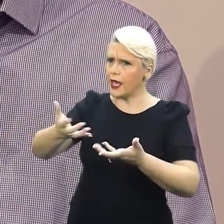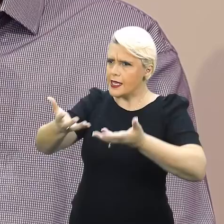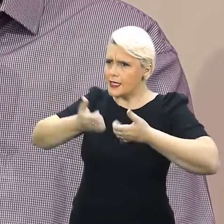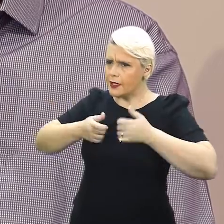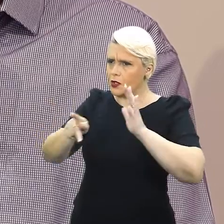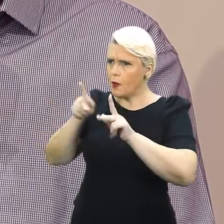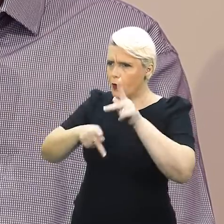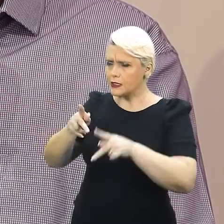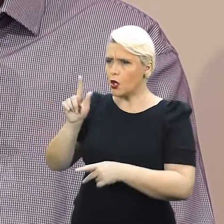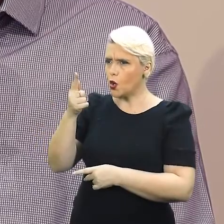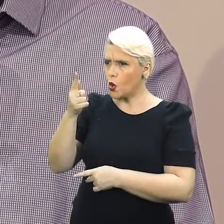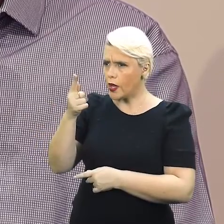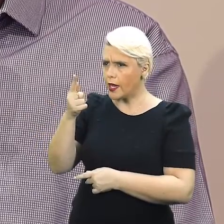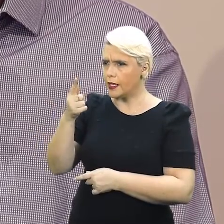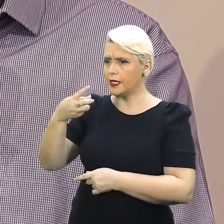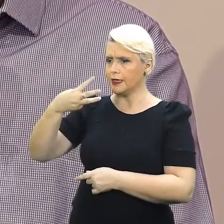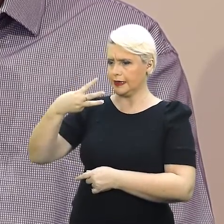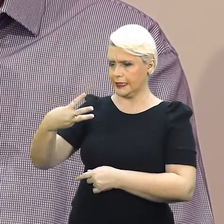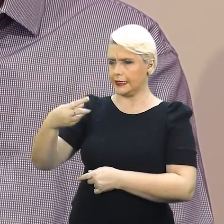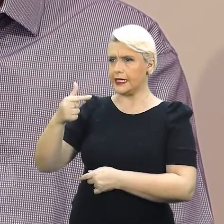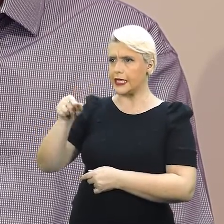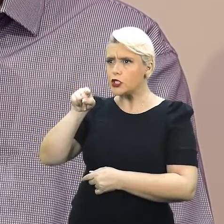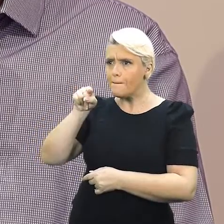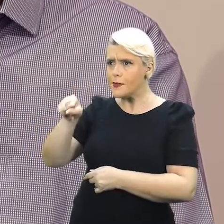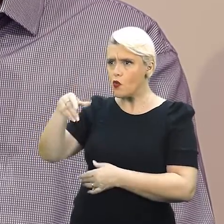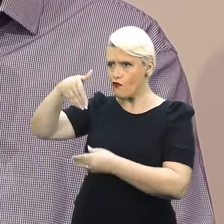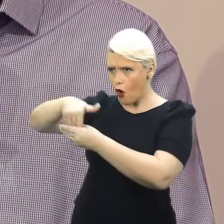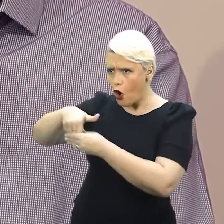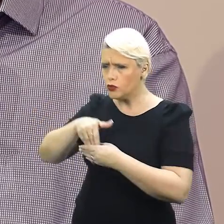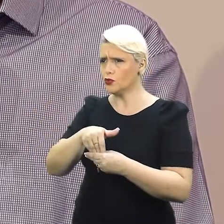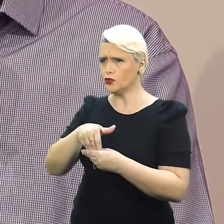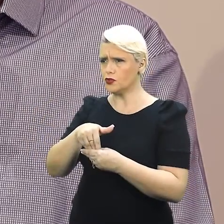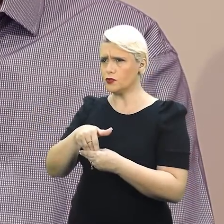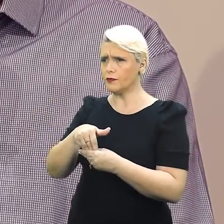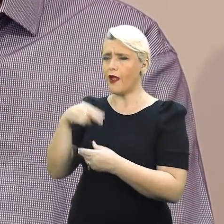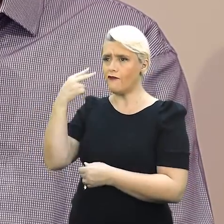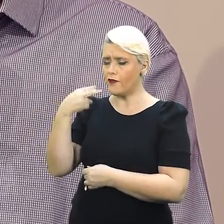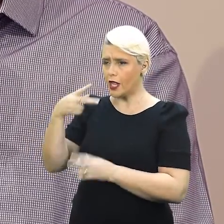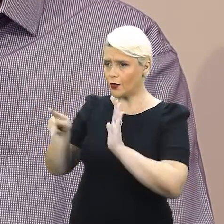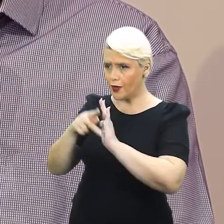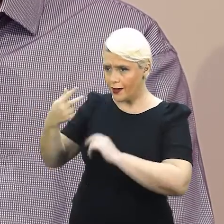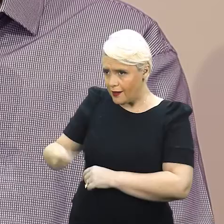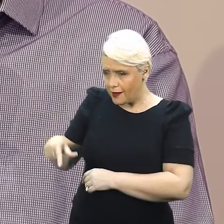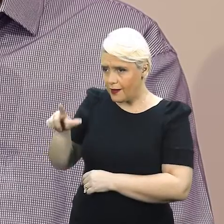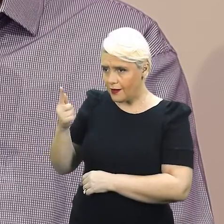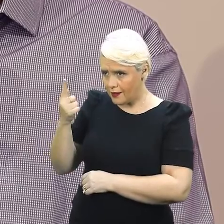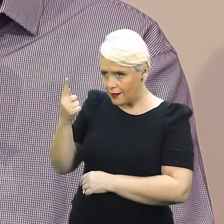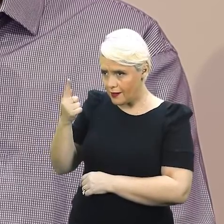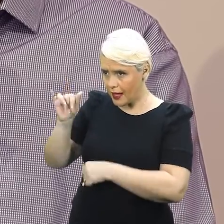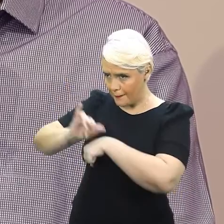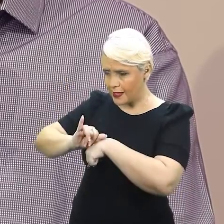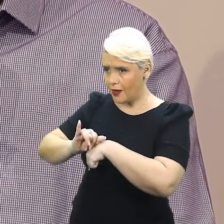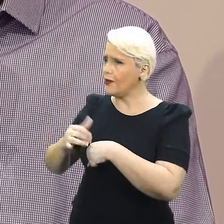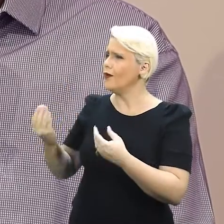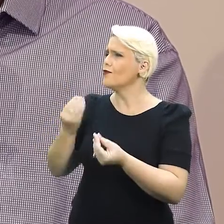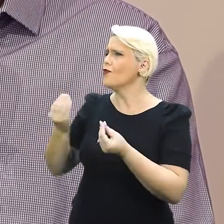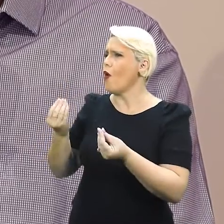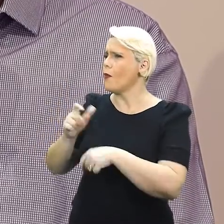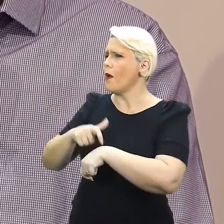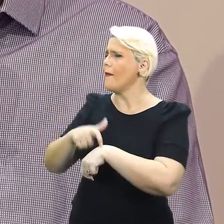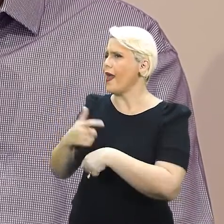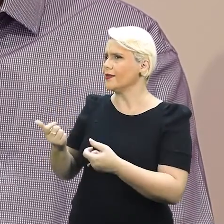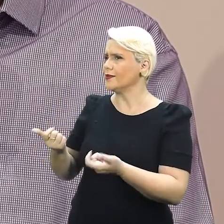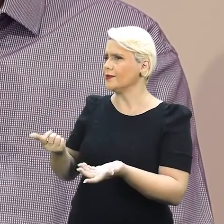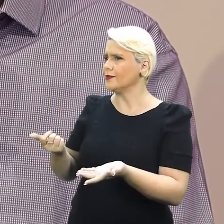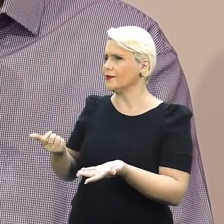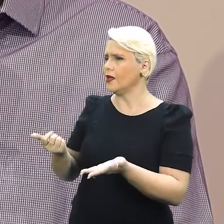Goiânia com 37 mil votos para vereador aqui da capital. Como é que foi esse